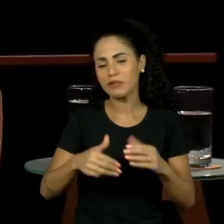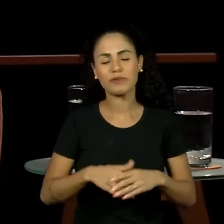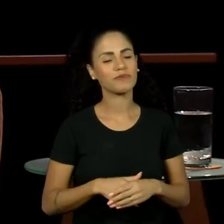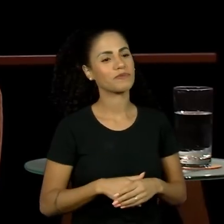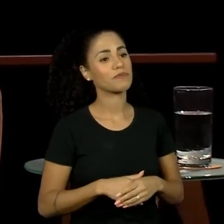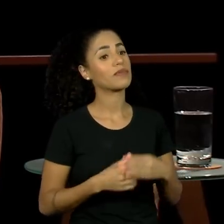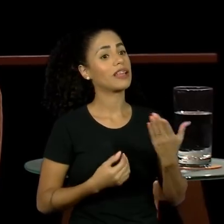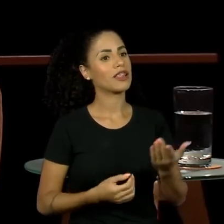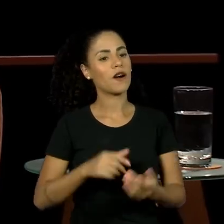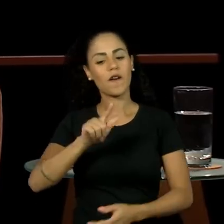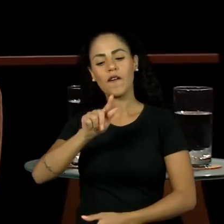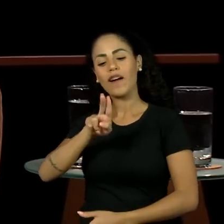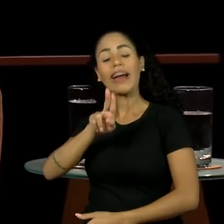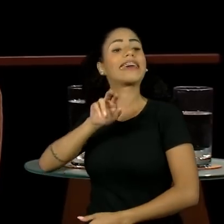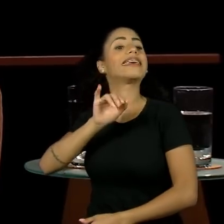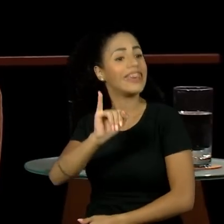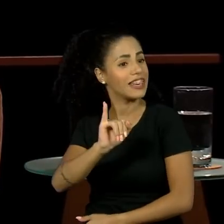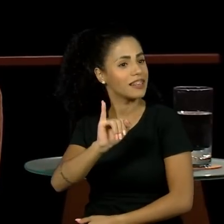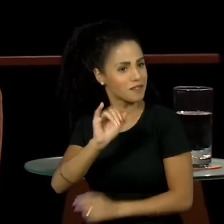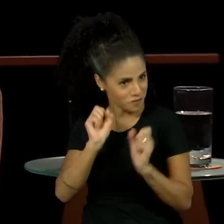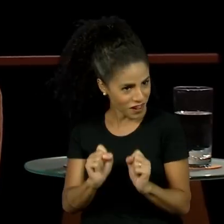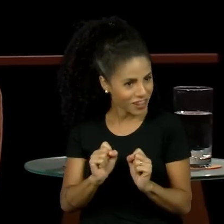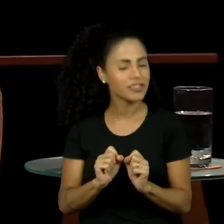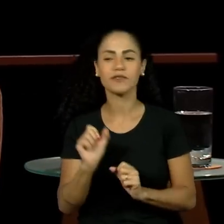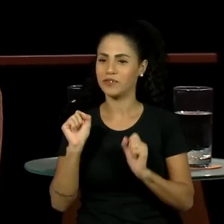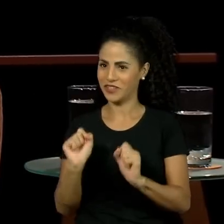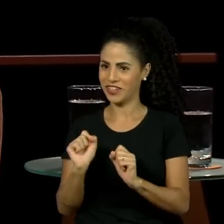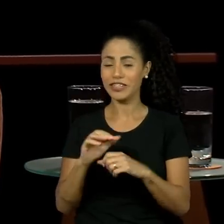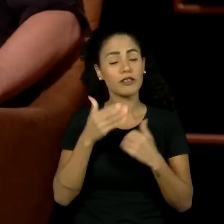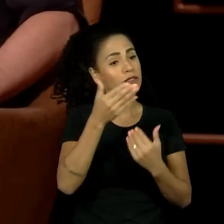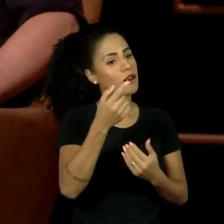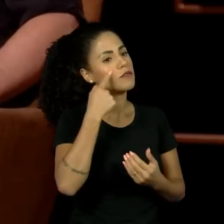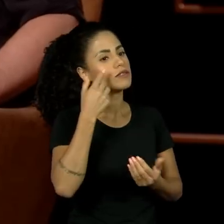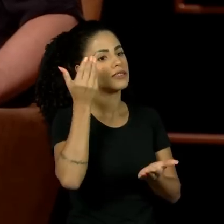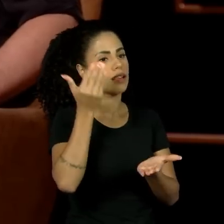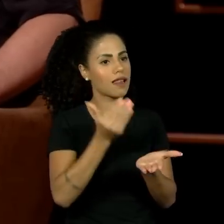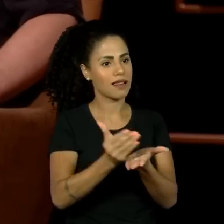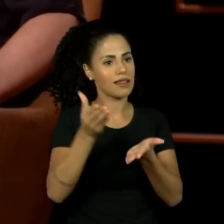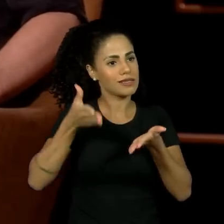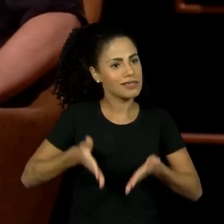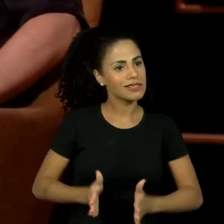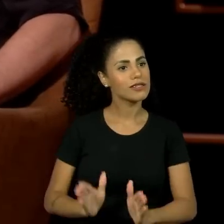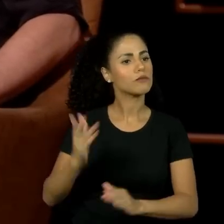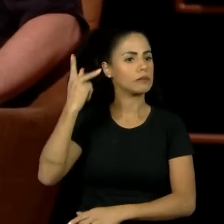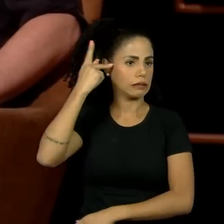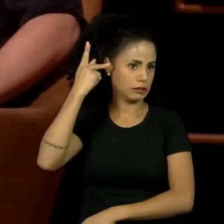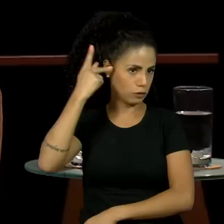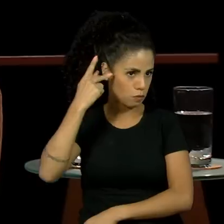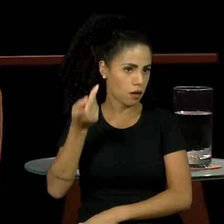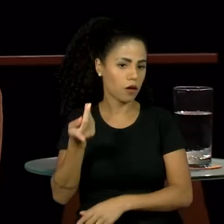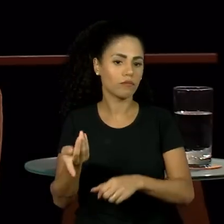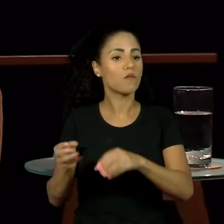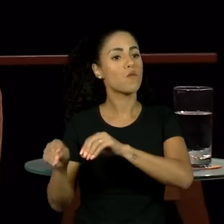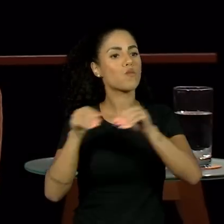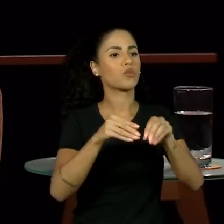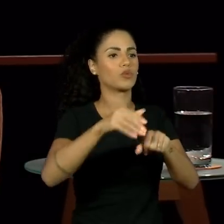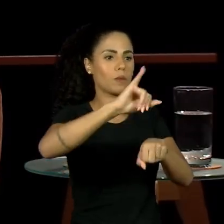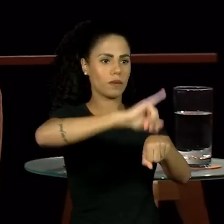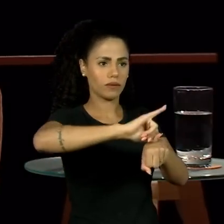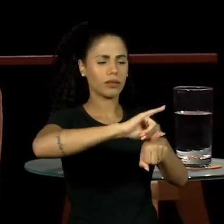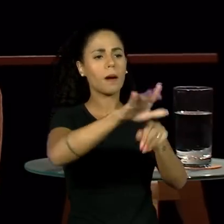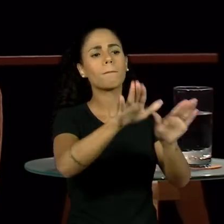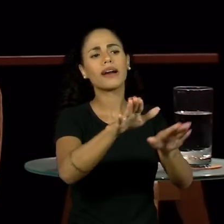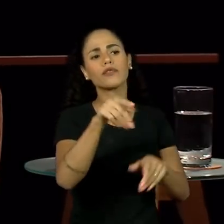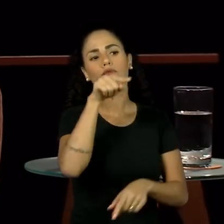Então, Gui, você nasceu lá em Lençóis Paulista, no interior de São Paulo, veio para a capital ainda criança, tal, mas a sua história